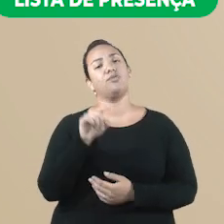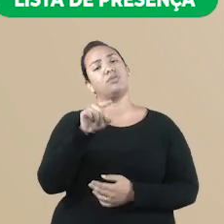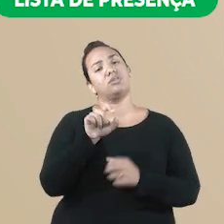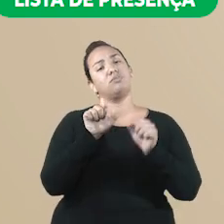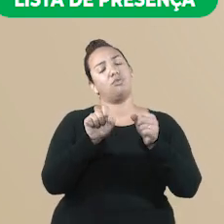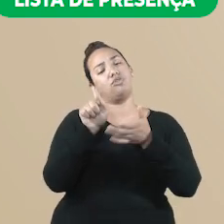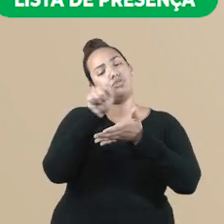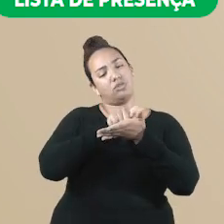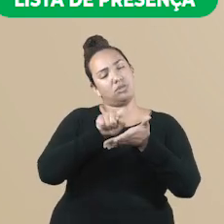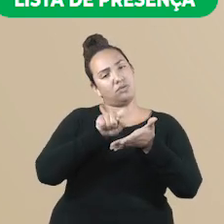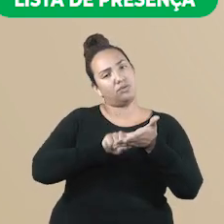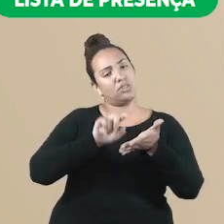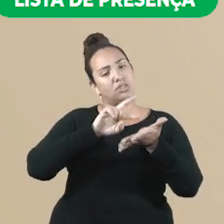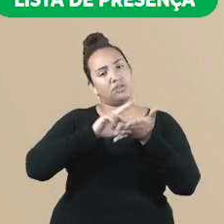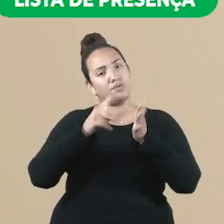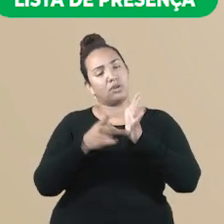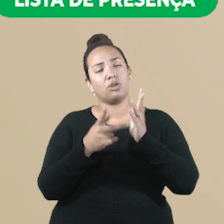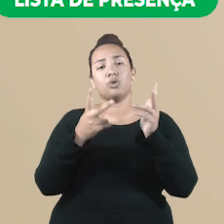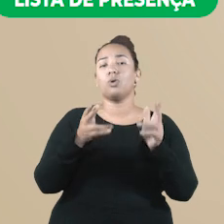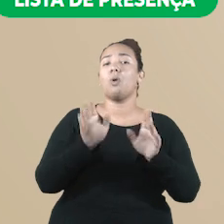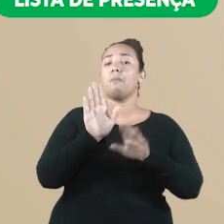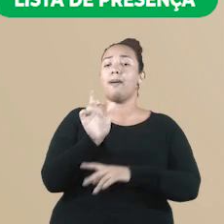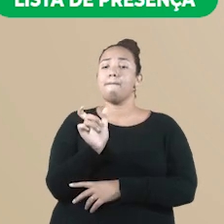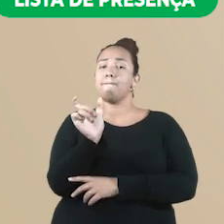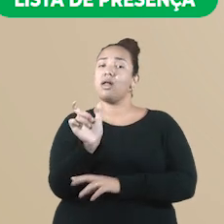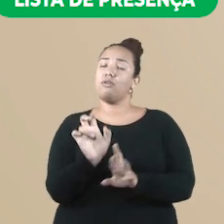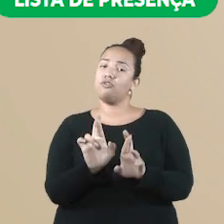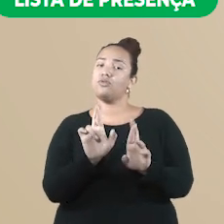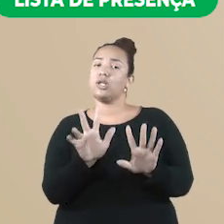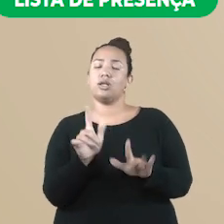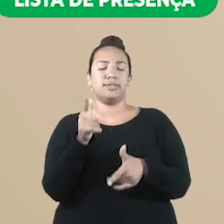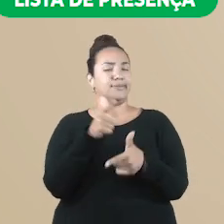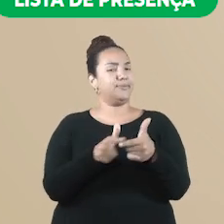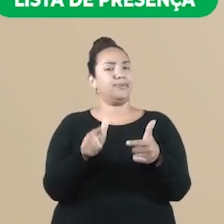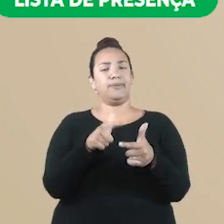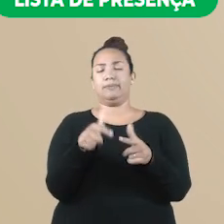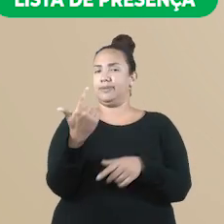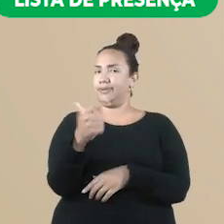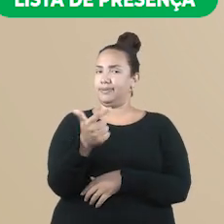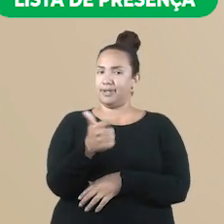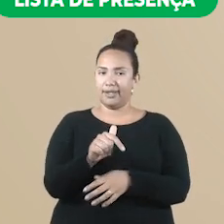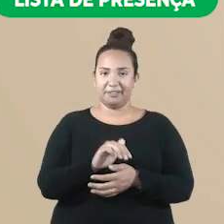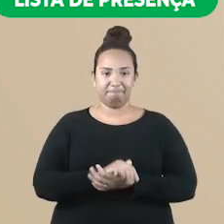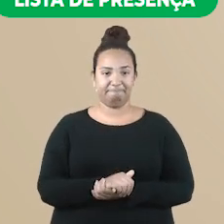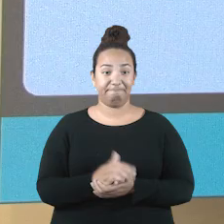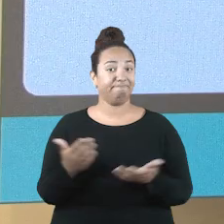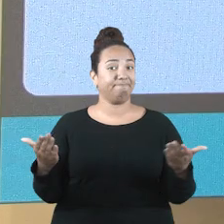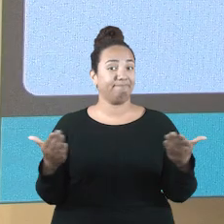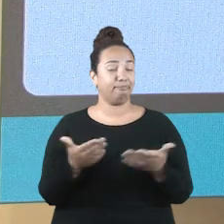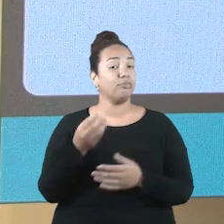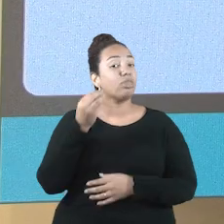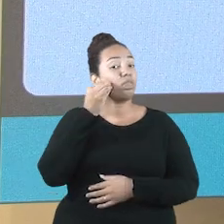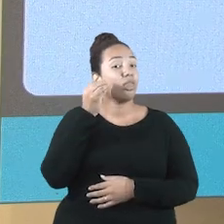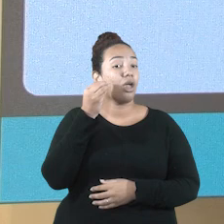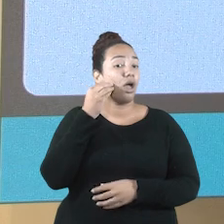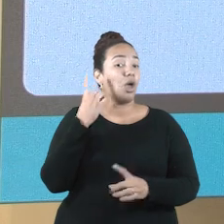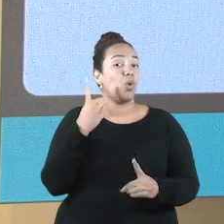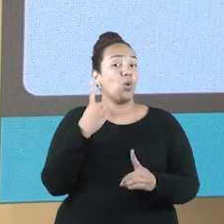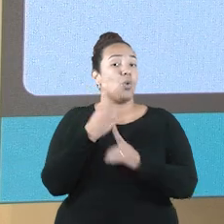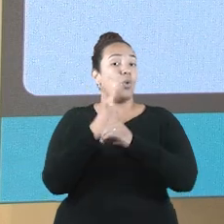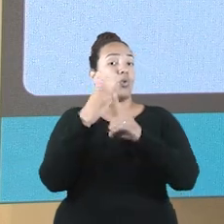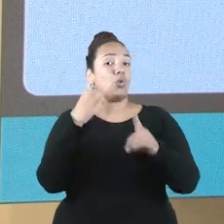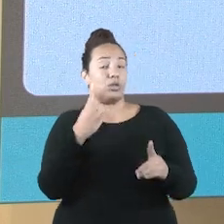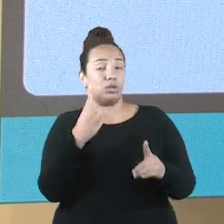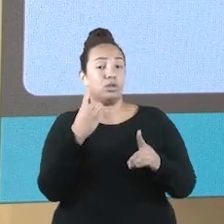ser que você tenha escrito esse mesmo significado com outras palavras, mas não tem problema. Agora, vamos